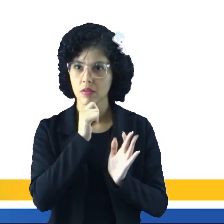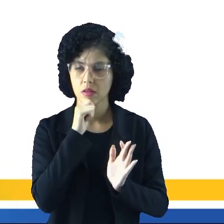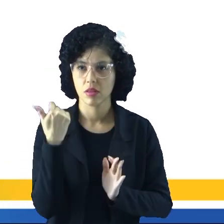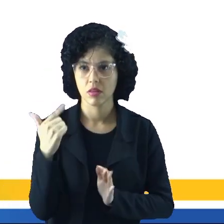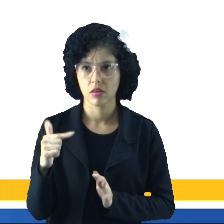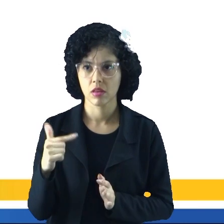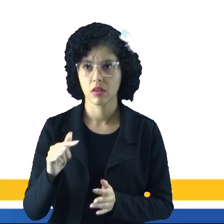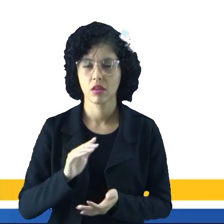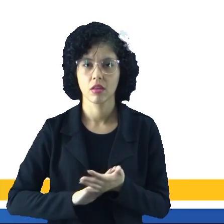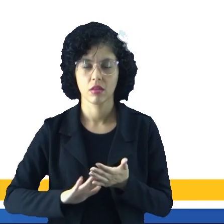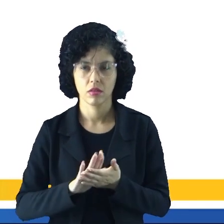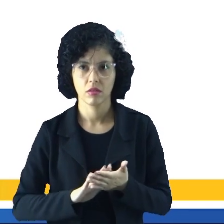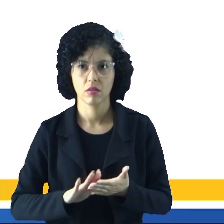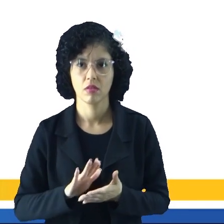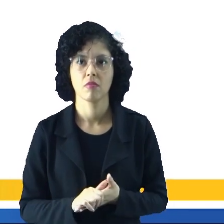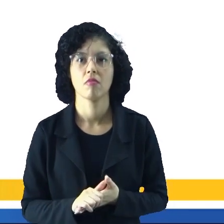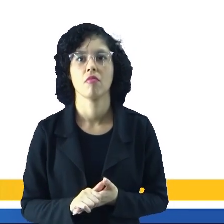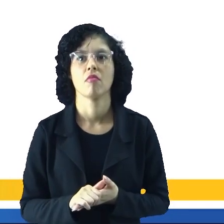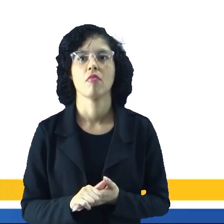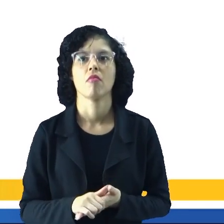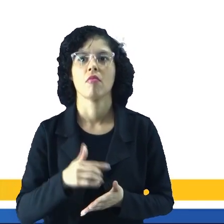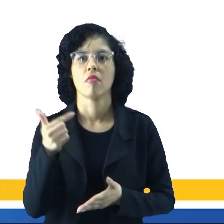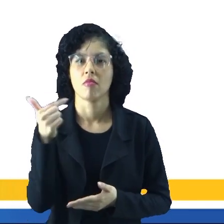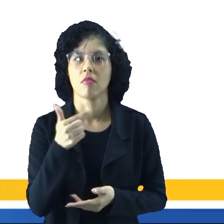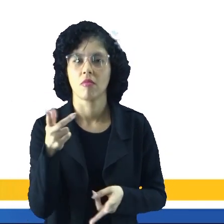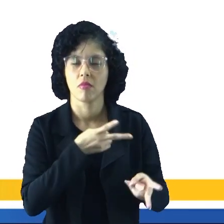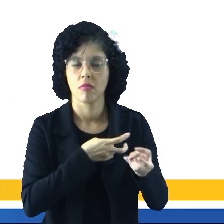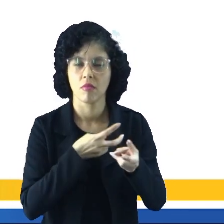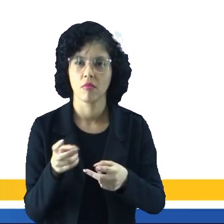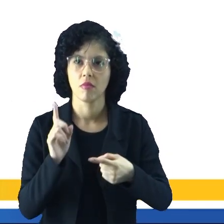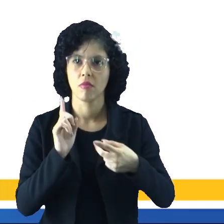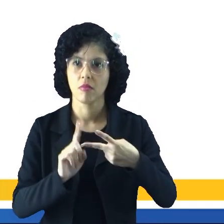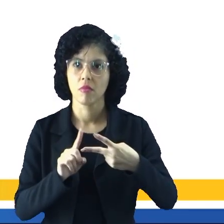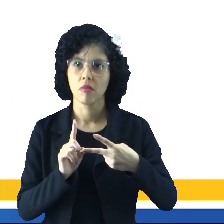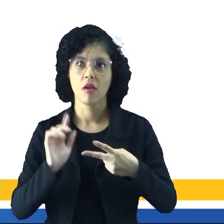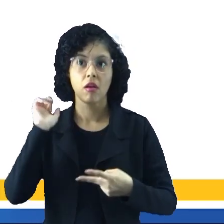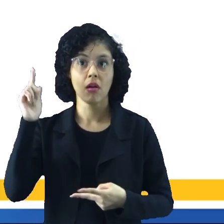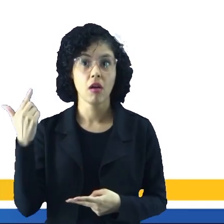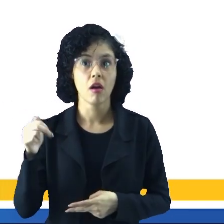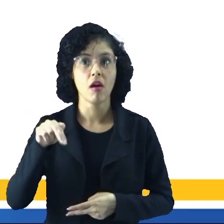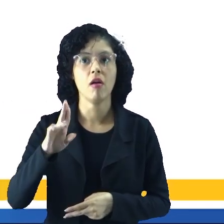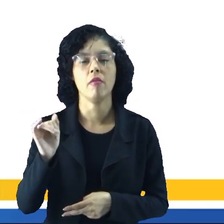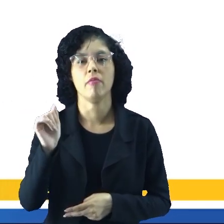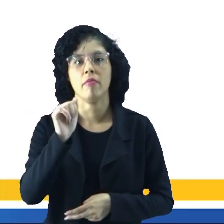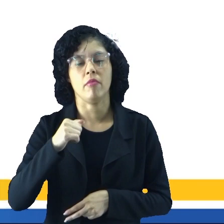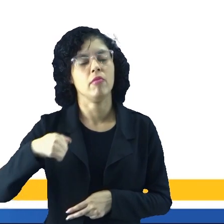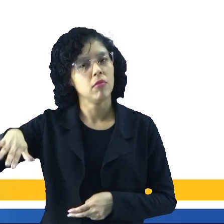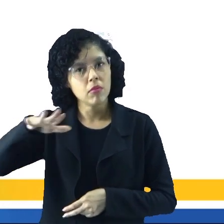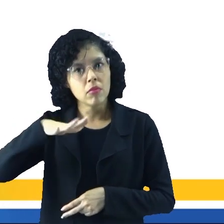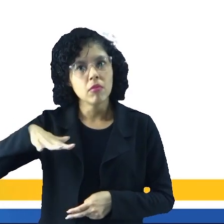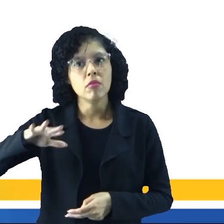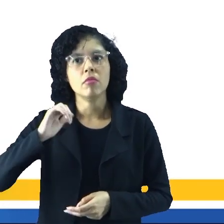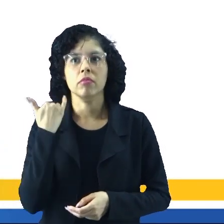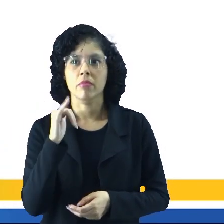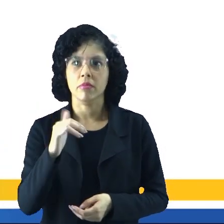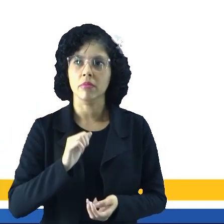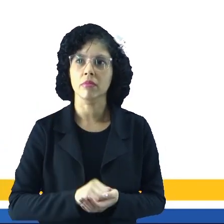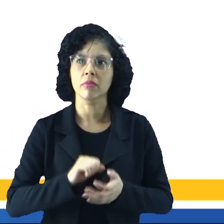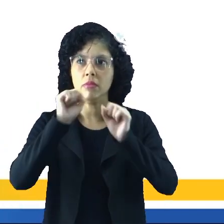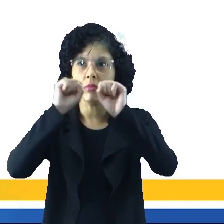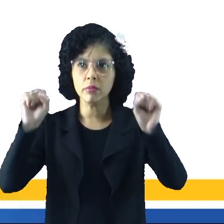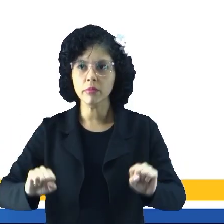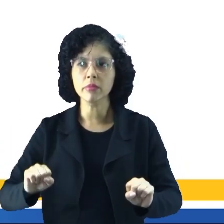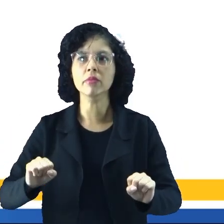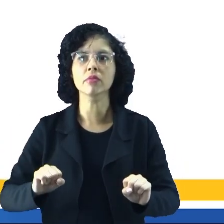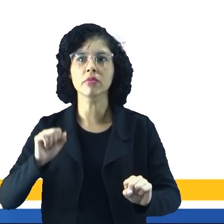de prova em nenhum deles. Segunda observação, a outra unidade que nós usamos para o campo elétrico no Sistema Internacional